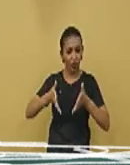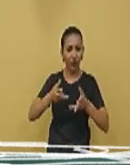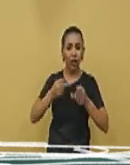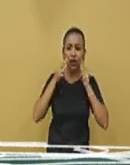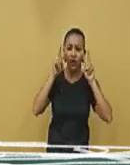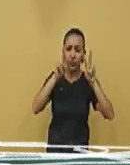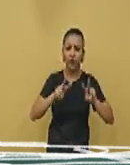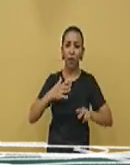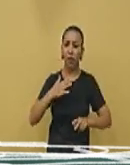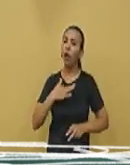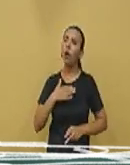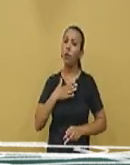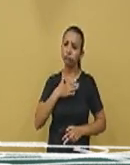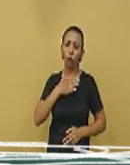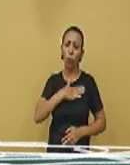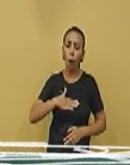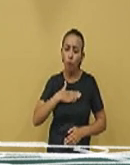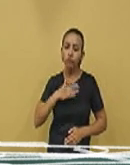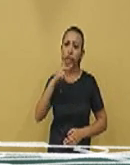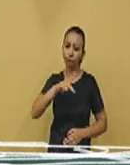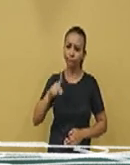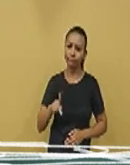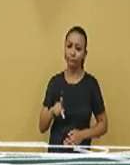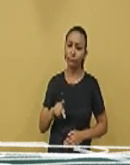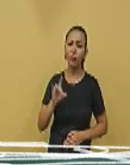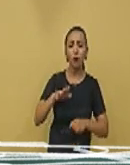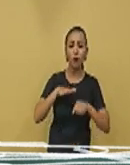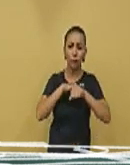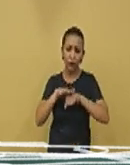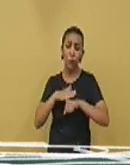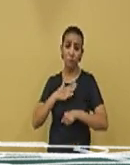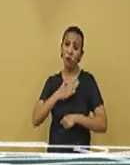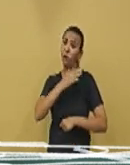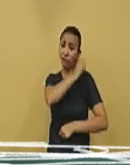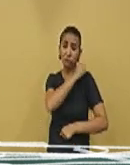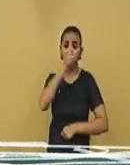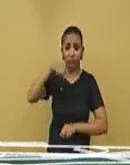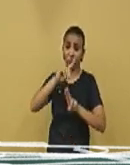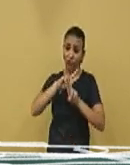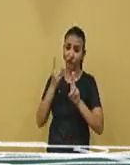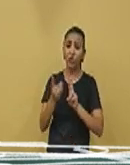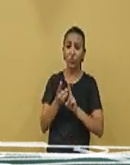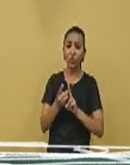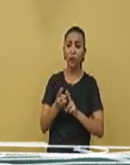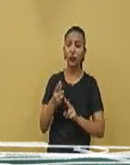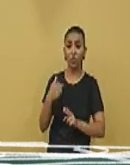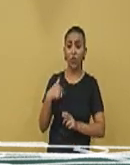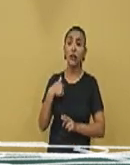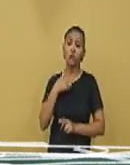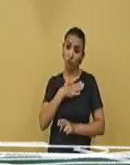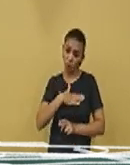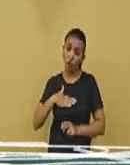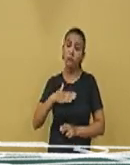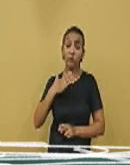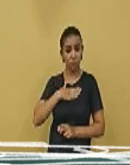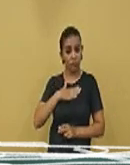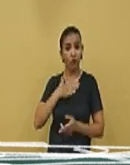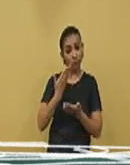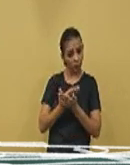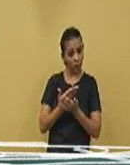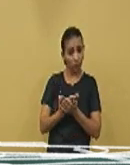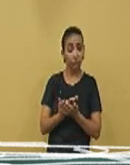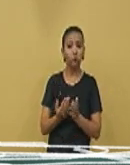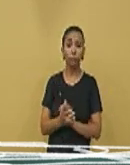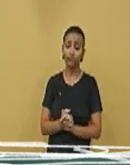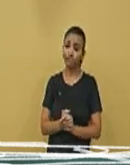a minha aptidão como professor, basta conversar com os meus alunos aqui na UFGD para ver como eles têm gostado das minhas aulas.